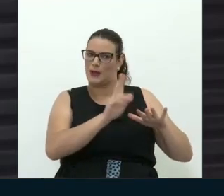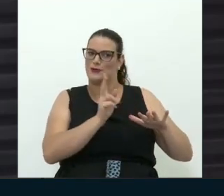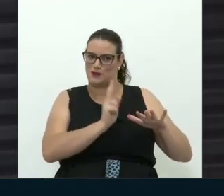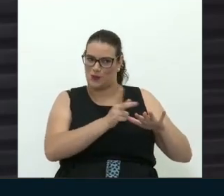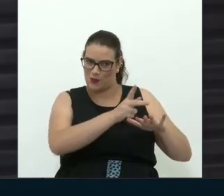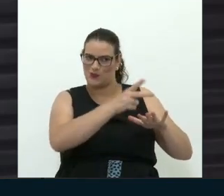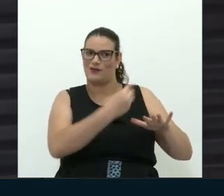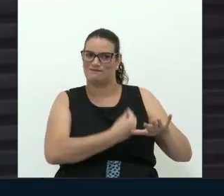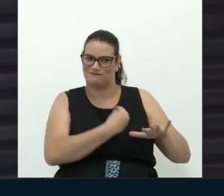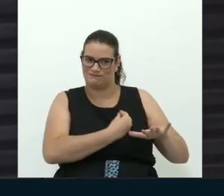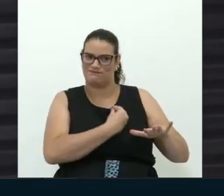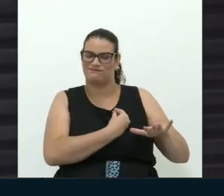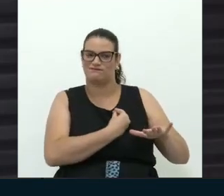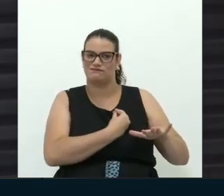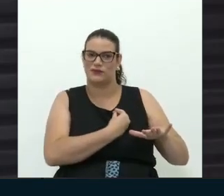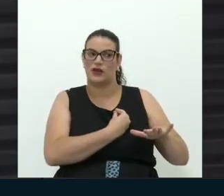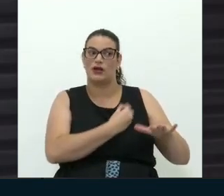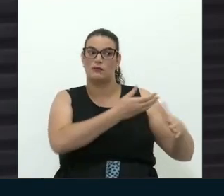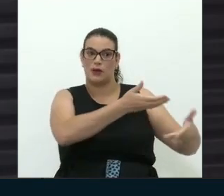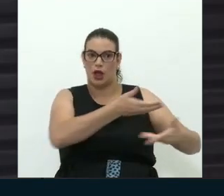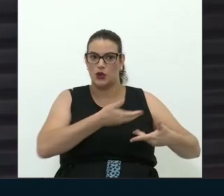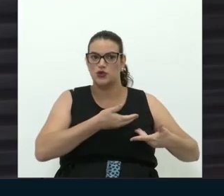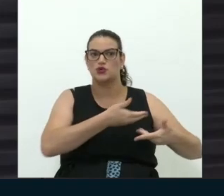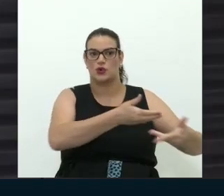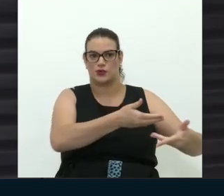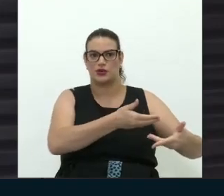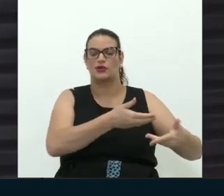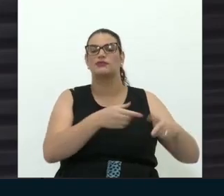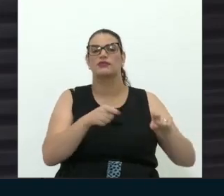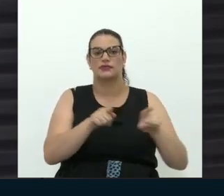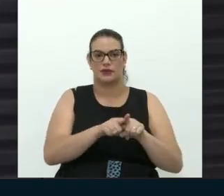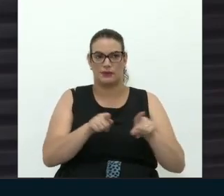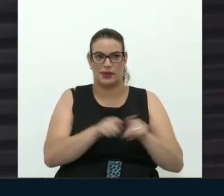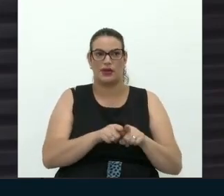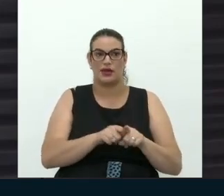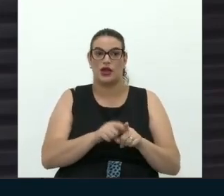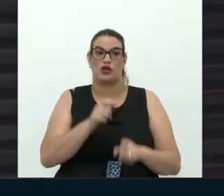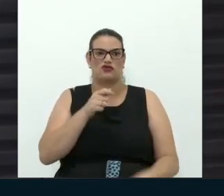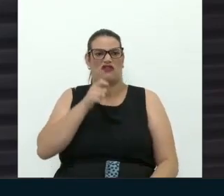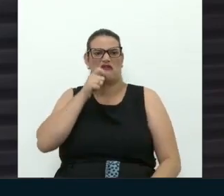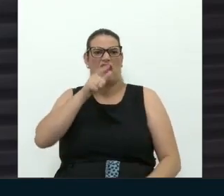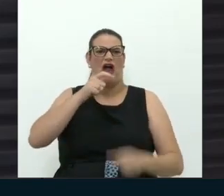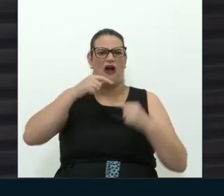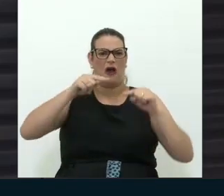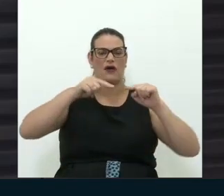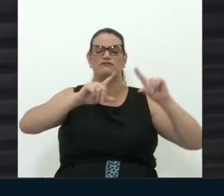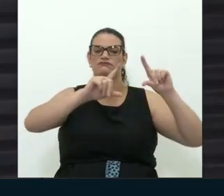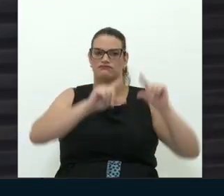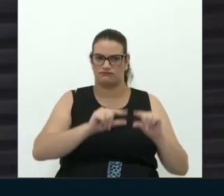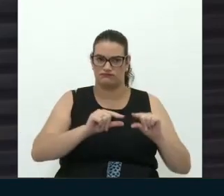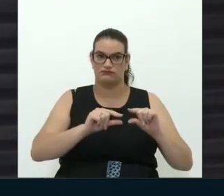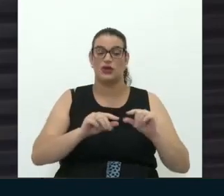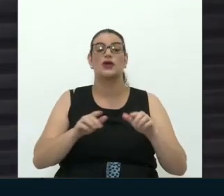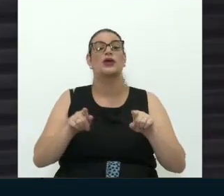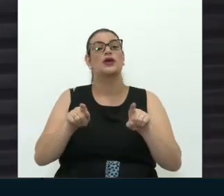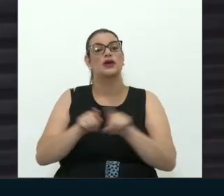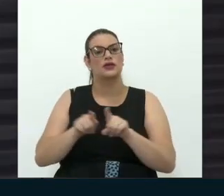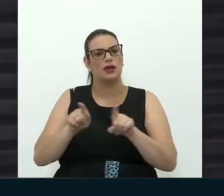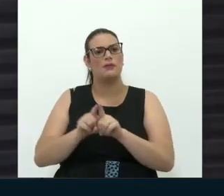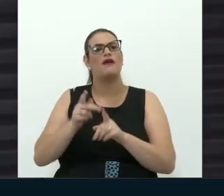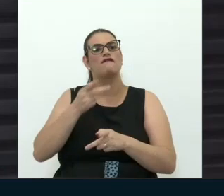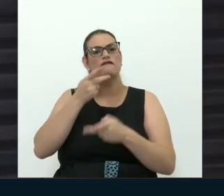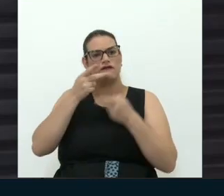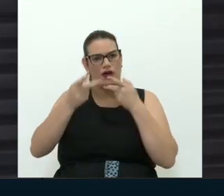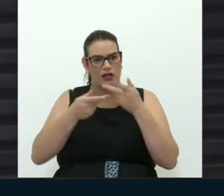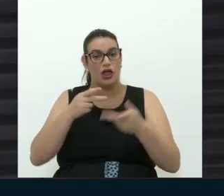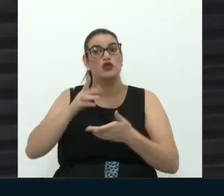tornando elas mais convidativas ou seja xingando menos e também se pronunciando mais